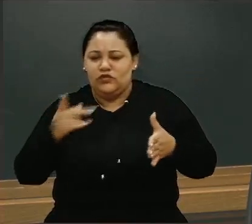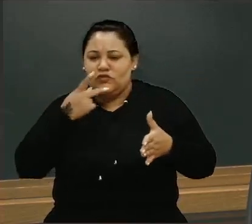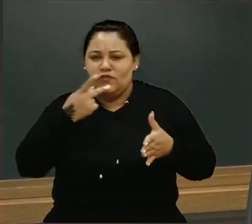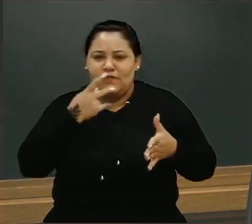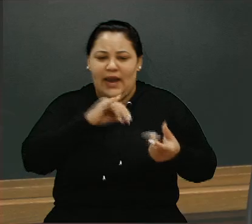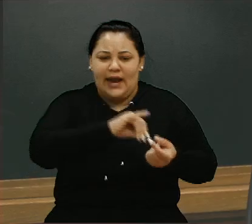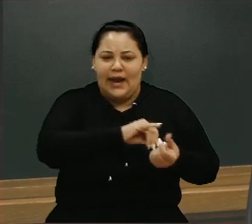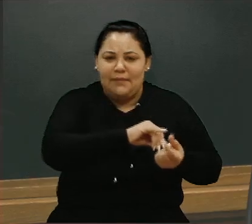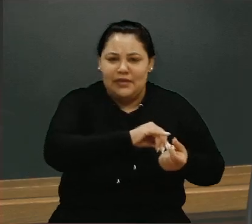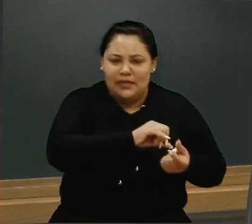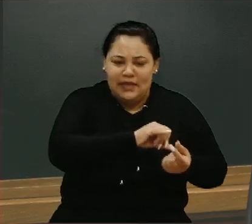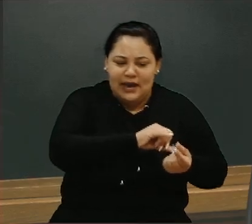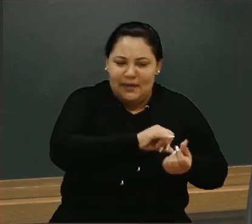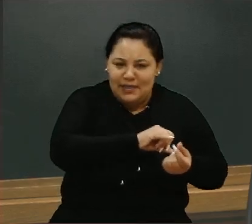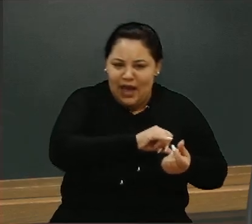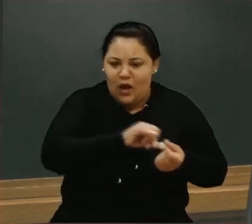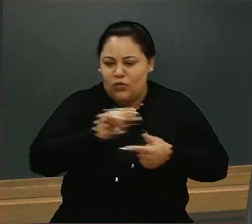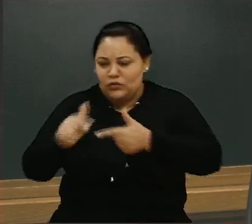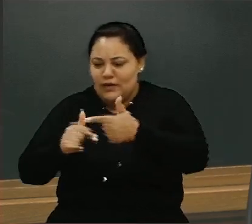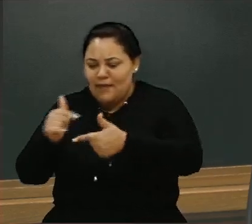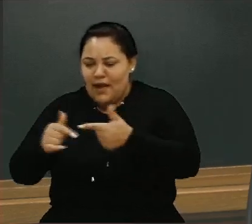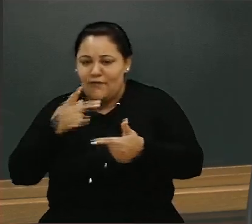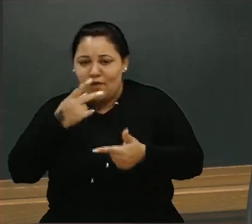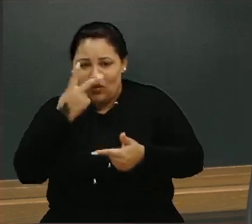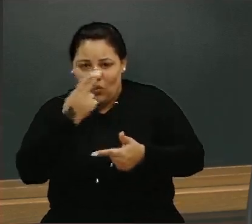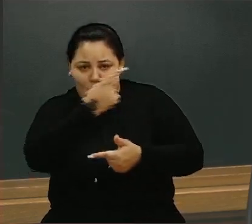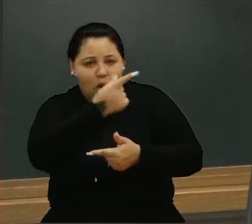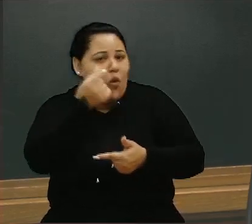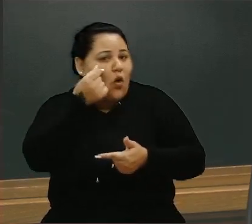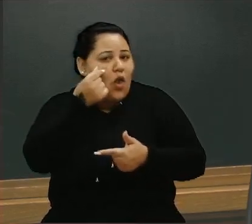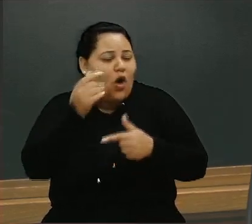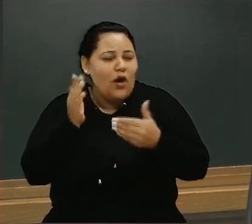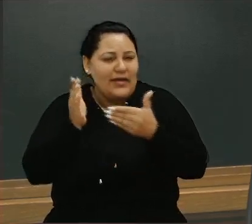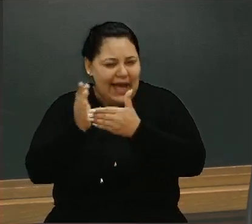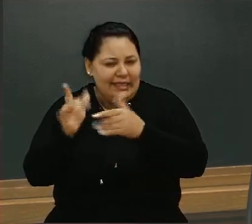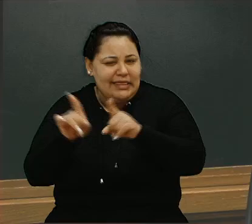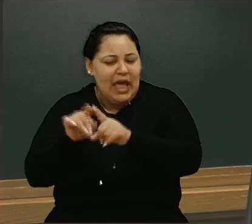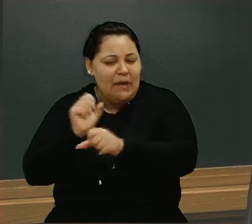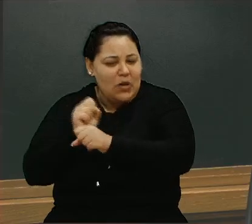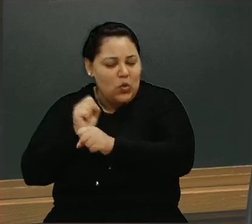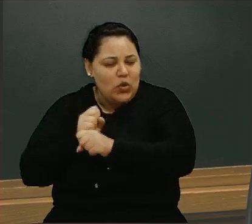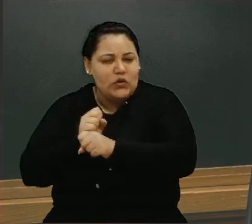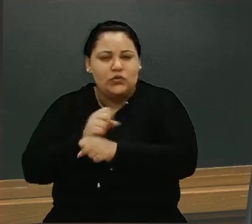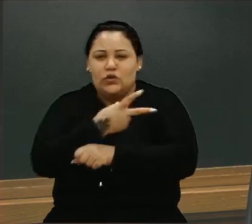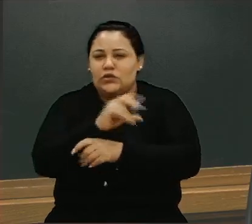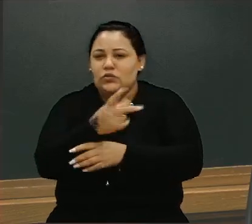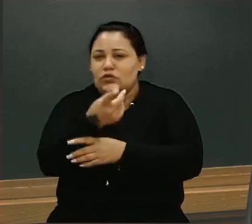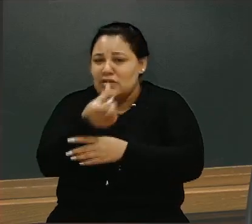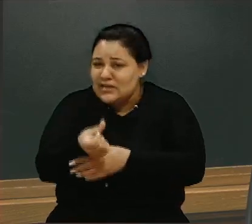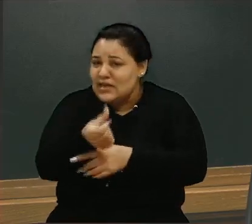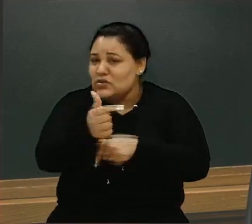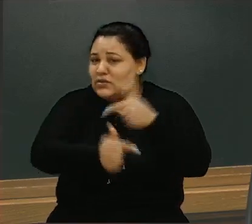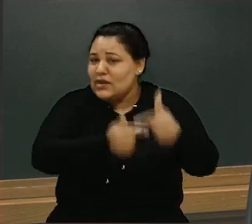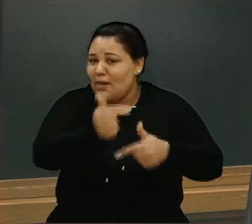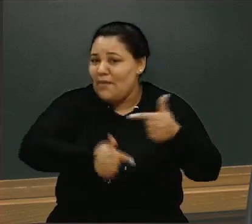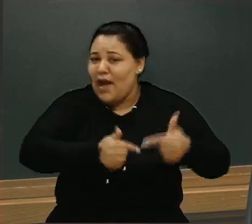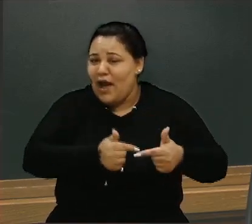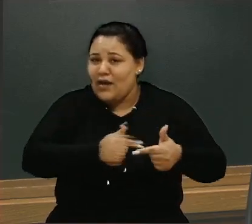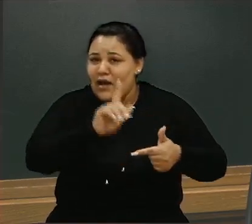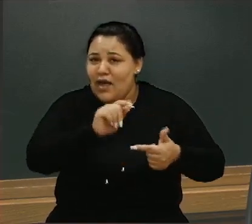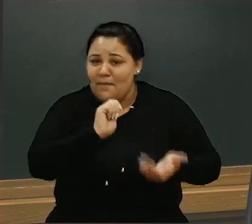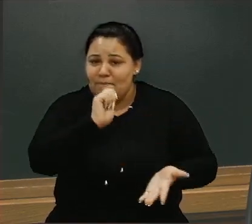trabalho, seguindo na linha do vereador Eloy Frisso, até o ano de 2016, o trabalho era remunerado